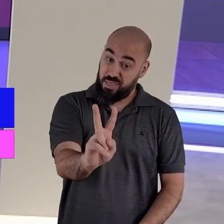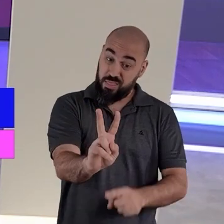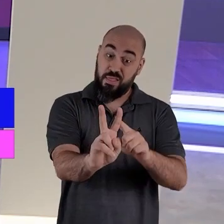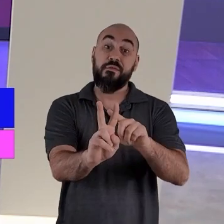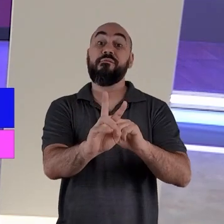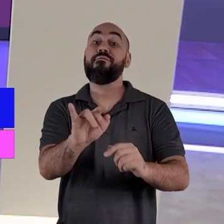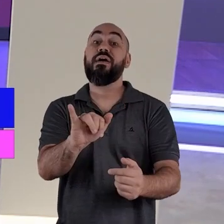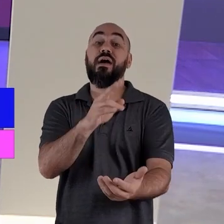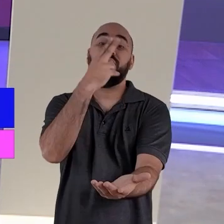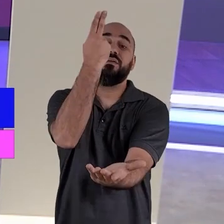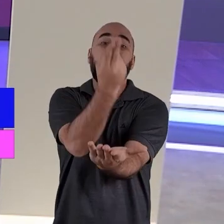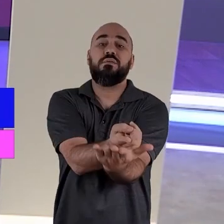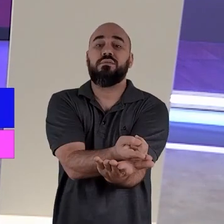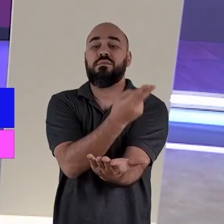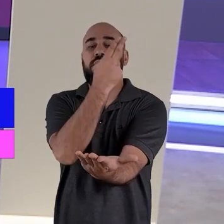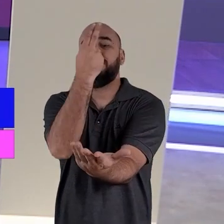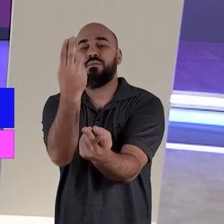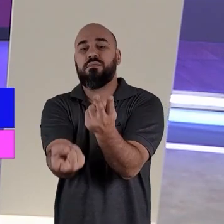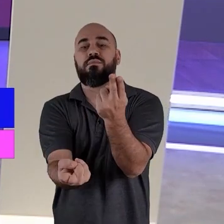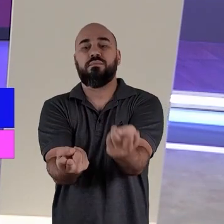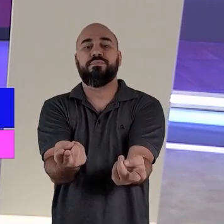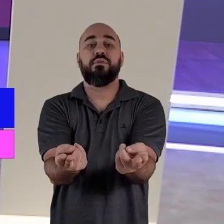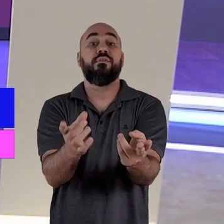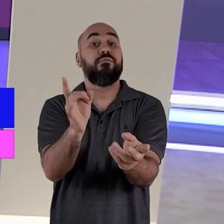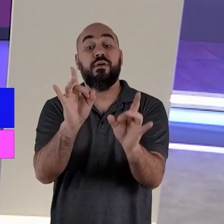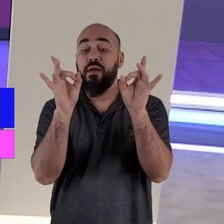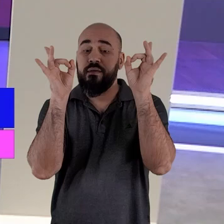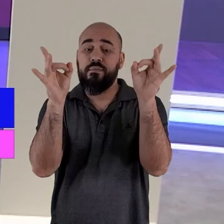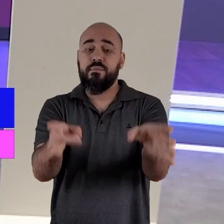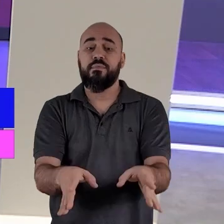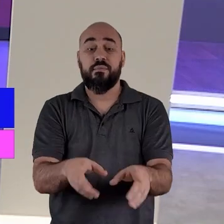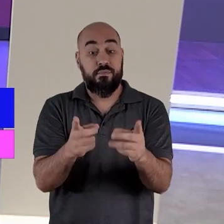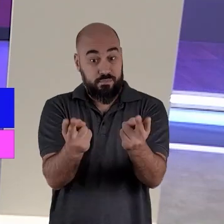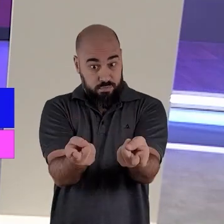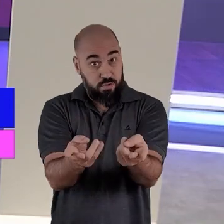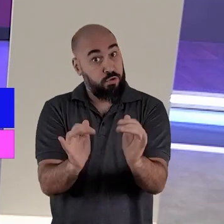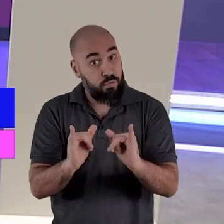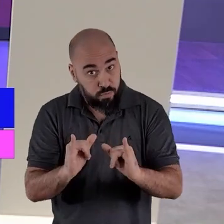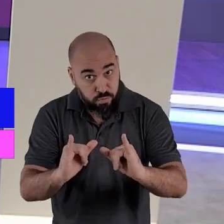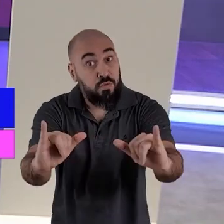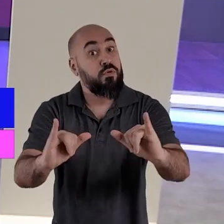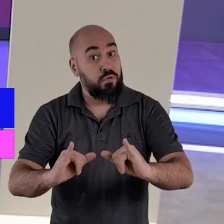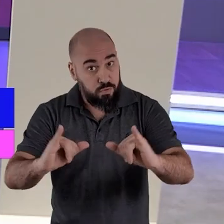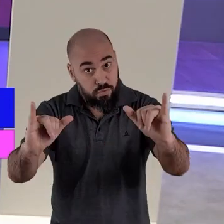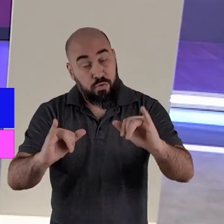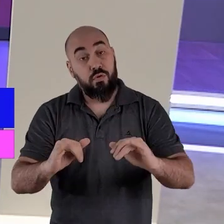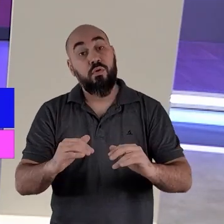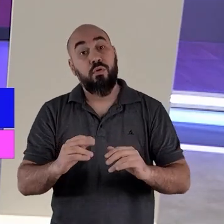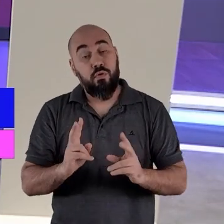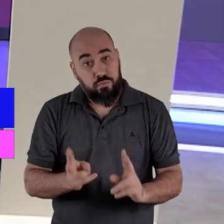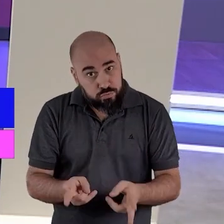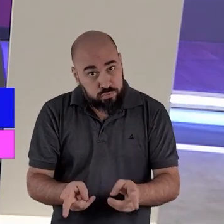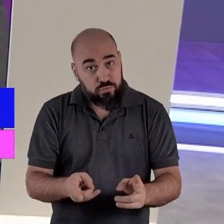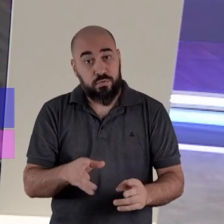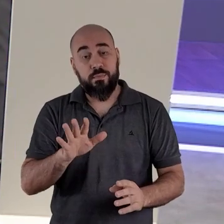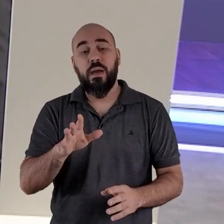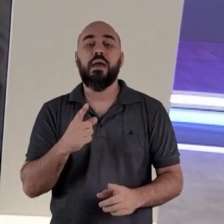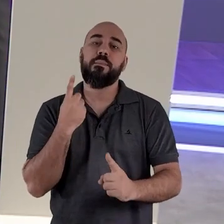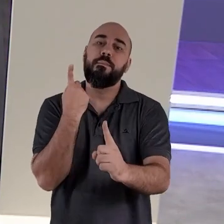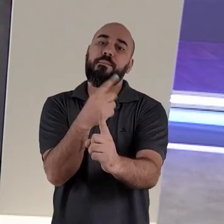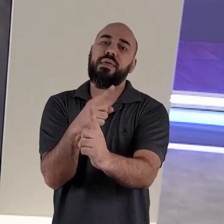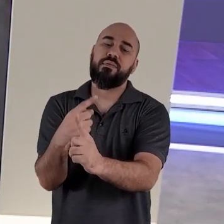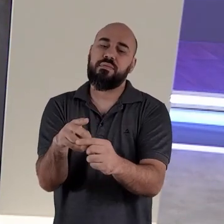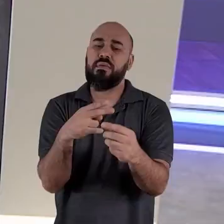elas ficarão abandonadas, elas serão deixadas, mas elas continuariam profetizando, mas elas estariam sobre essa perseguição. Continua dizendo a